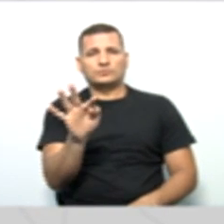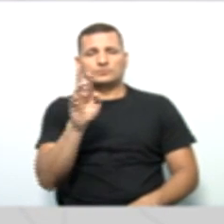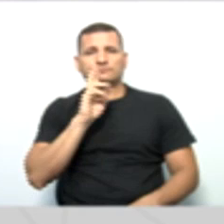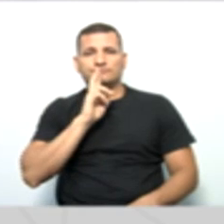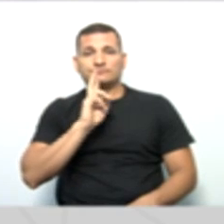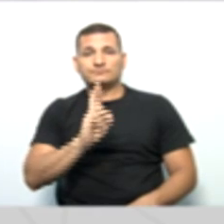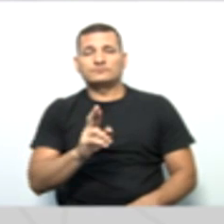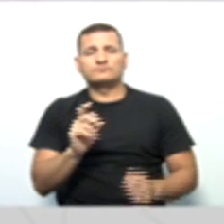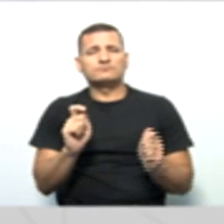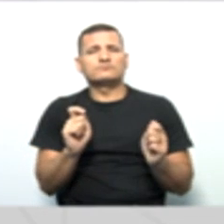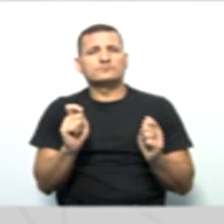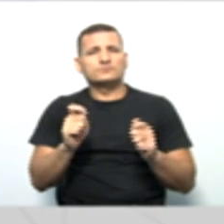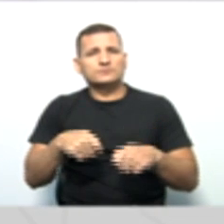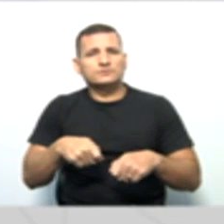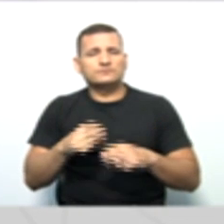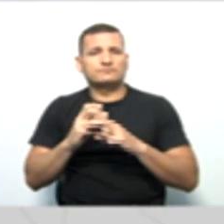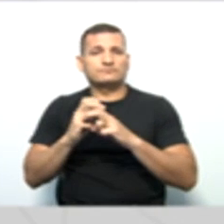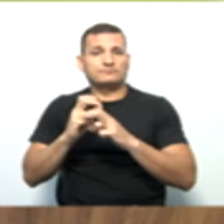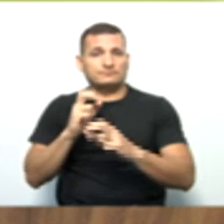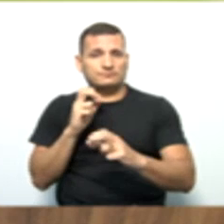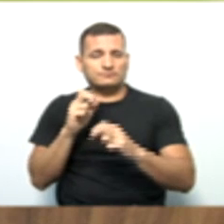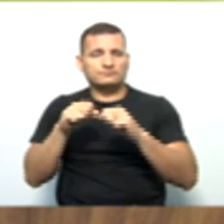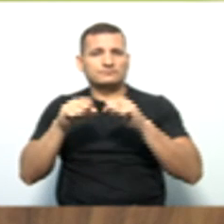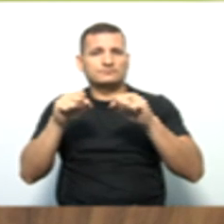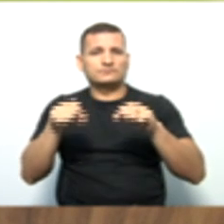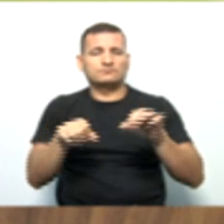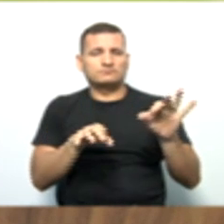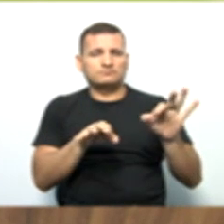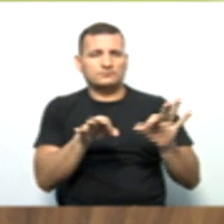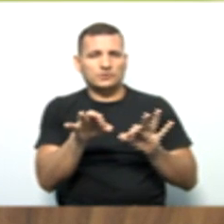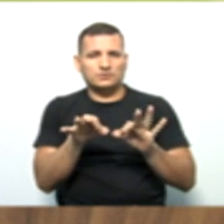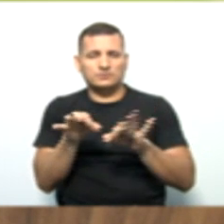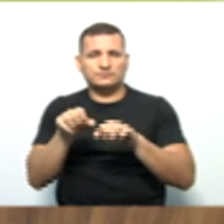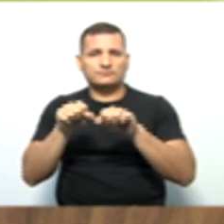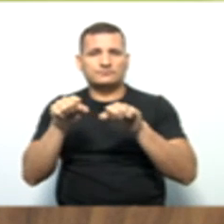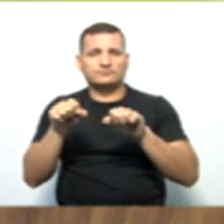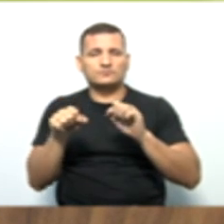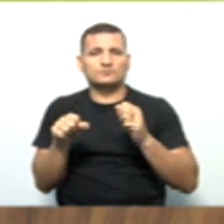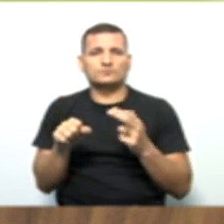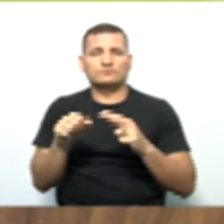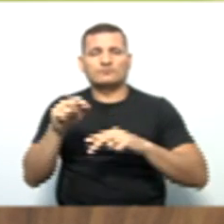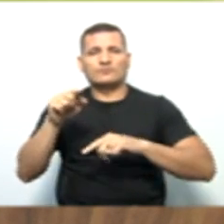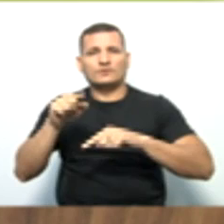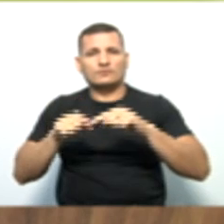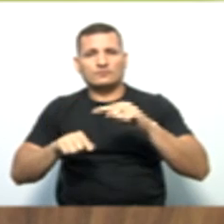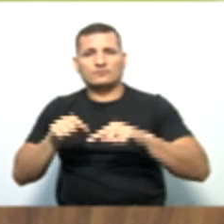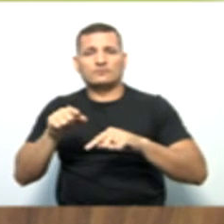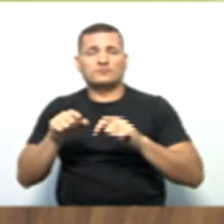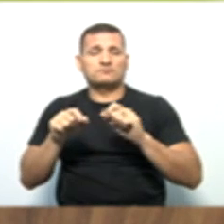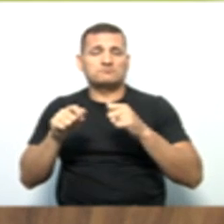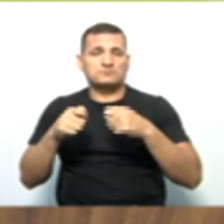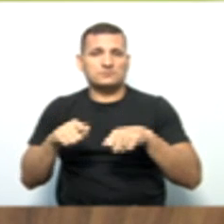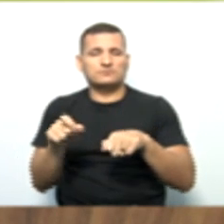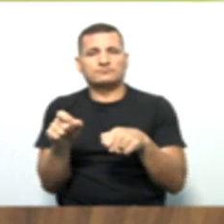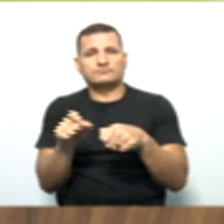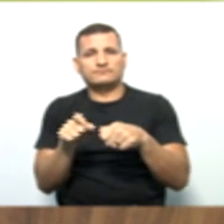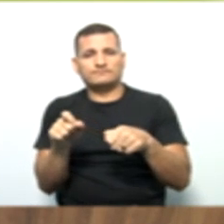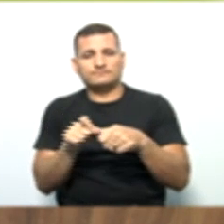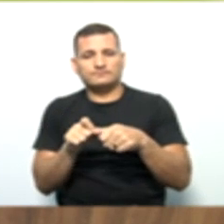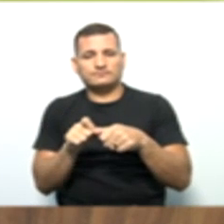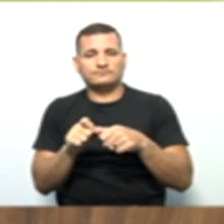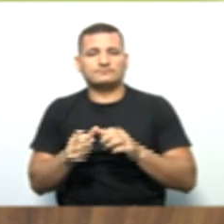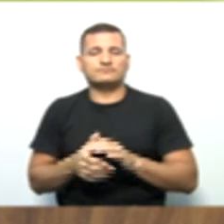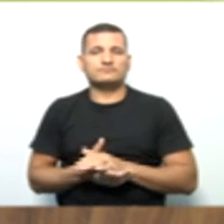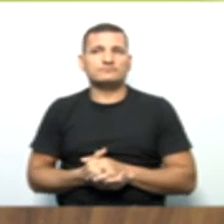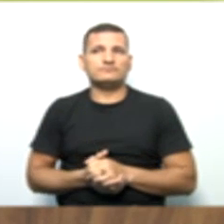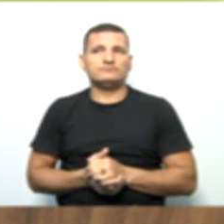aos engenheiros de software modelarem o sistema ou produto que deve ser construído. Deixa eu ver se